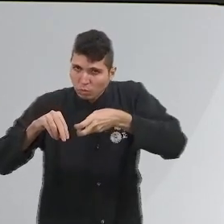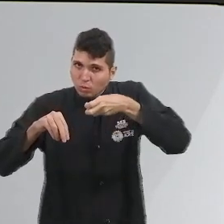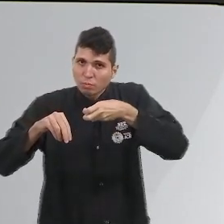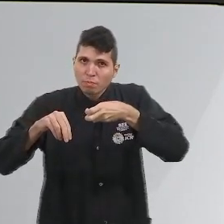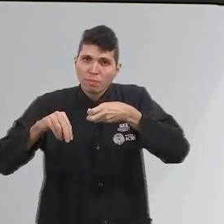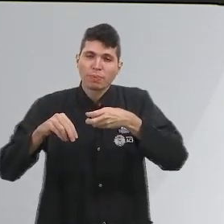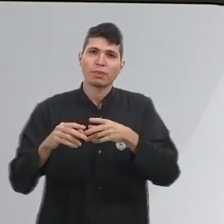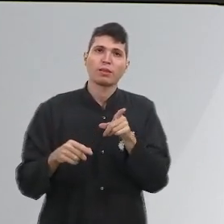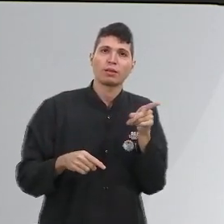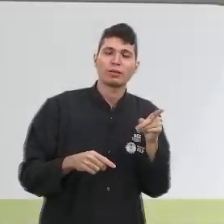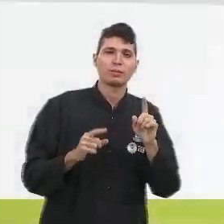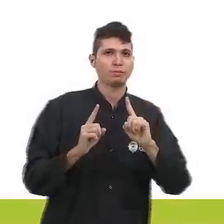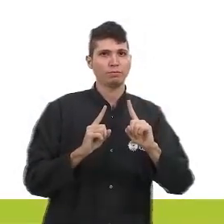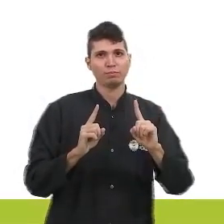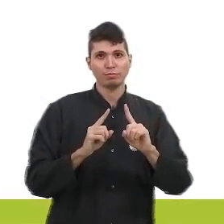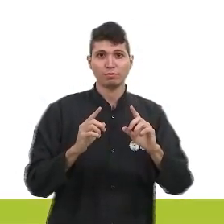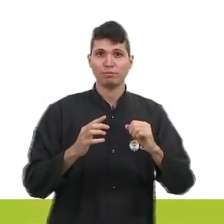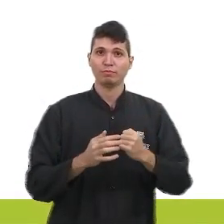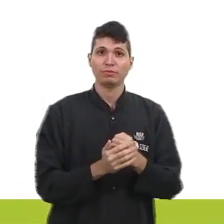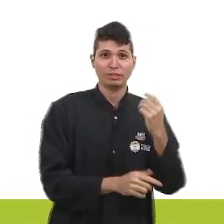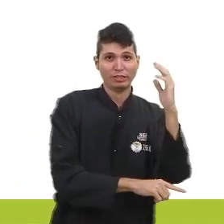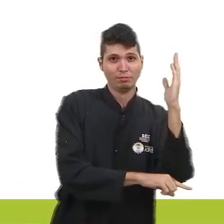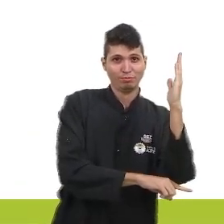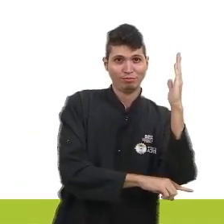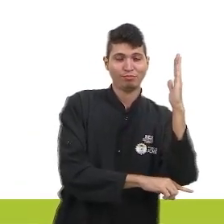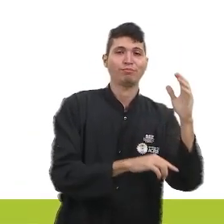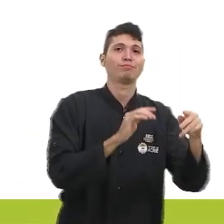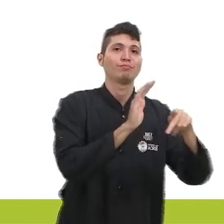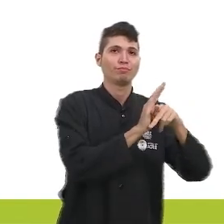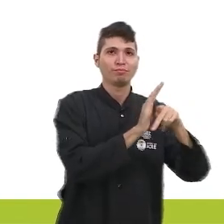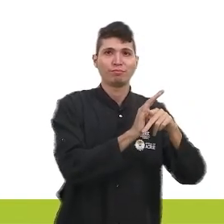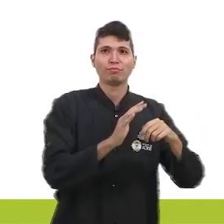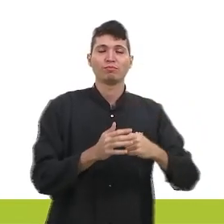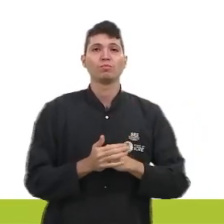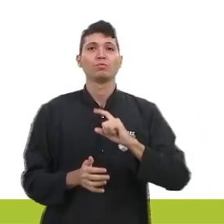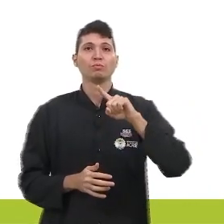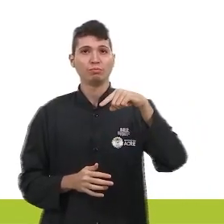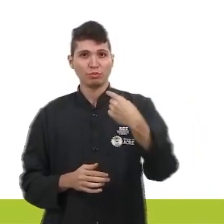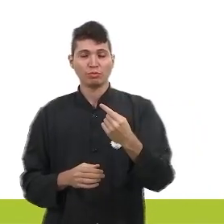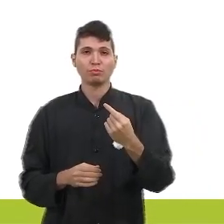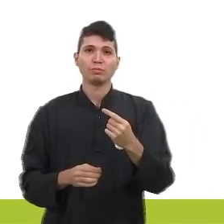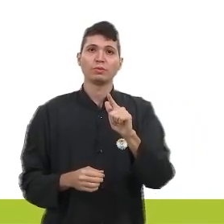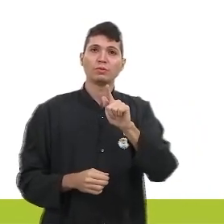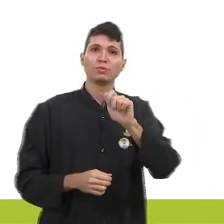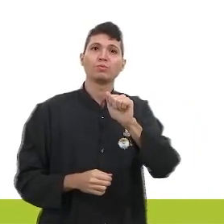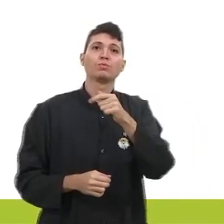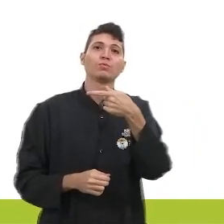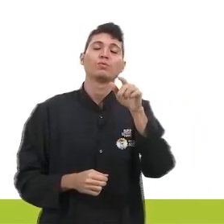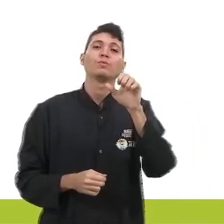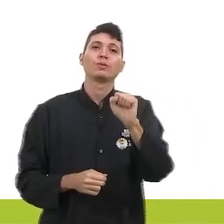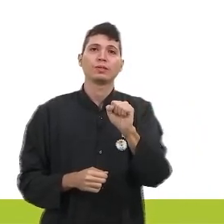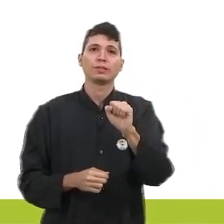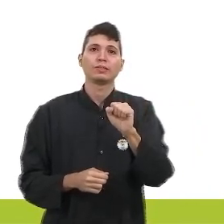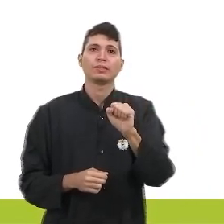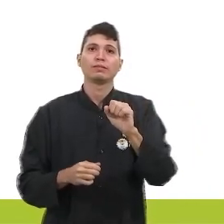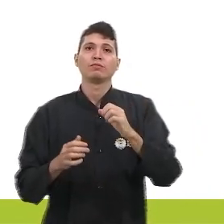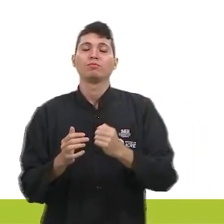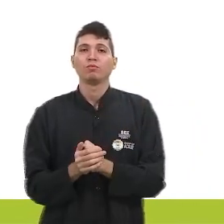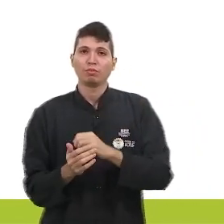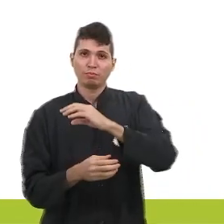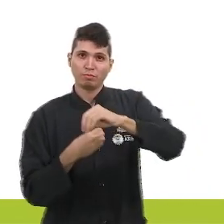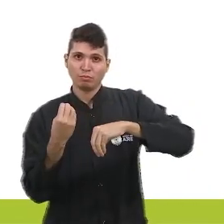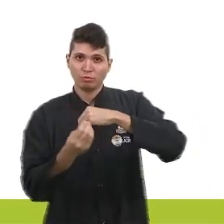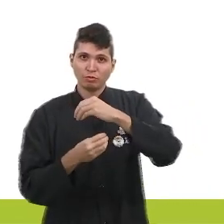vegetal, perfeito? Próximo combustível é o gás natural. O gás natural, pessoal, ele também é uma mistura de